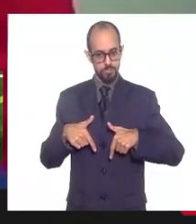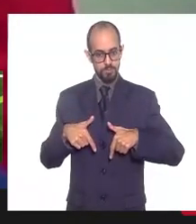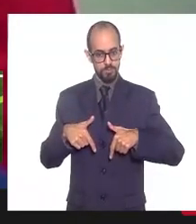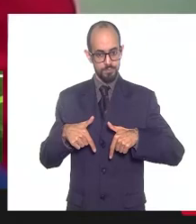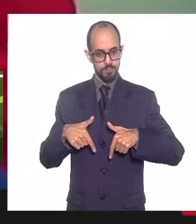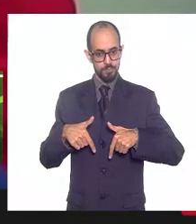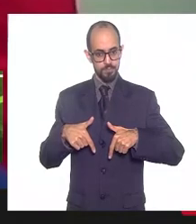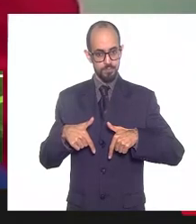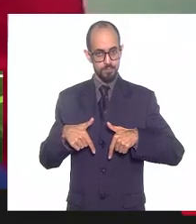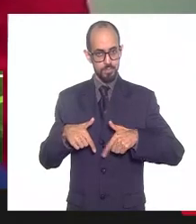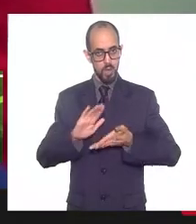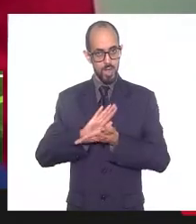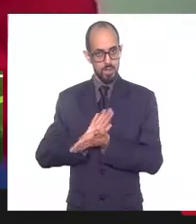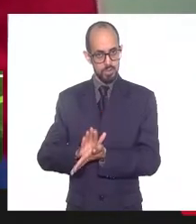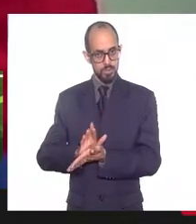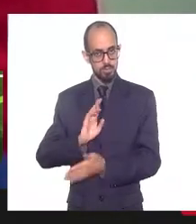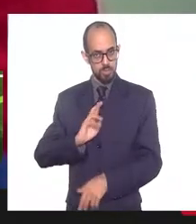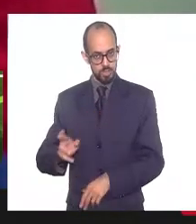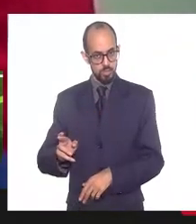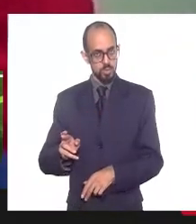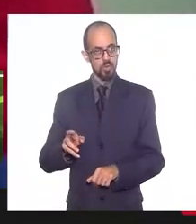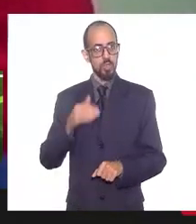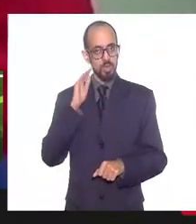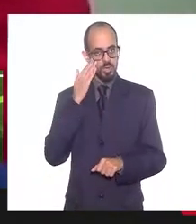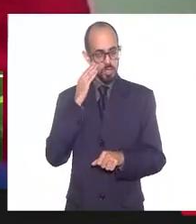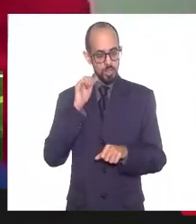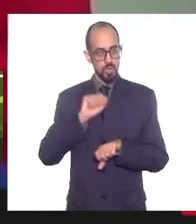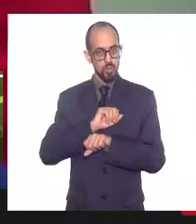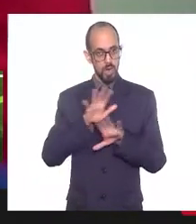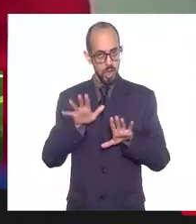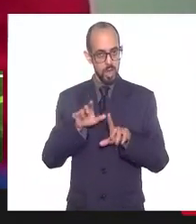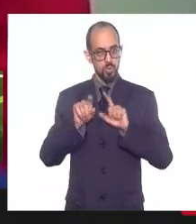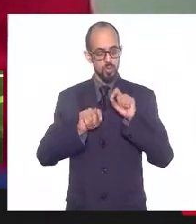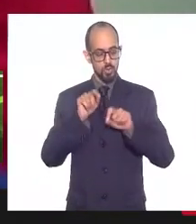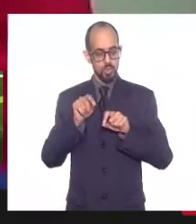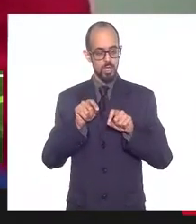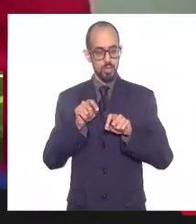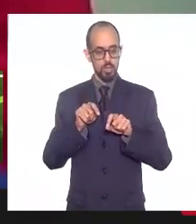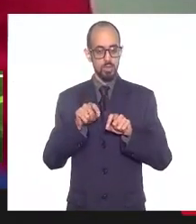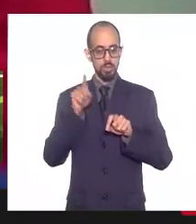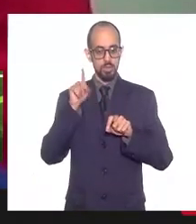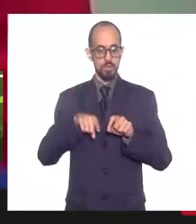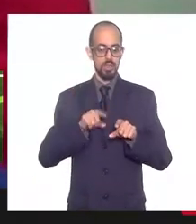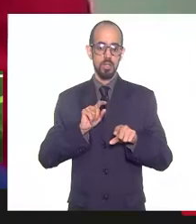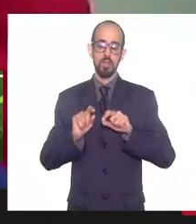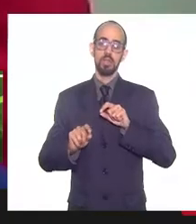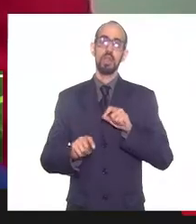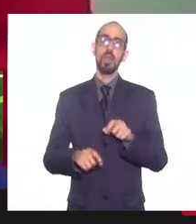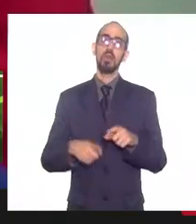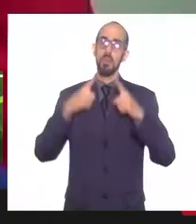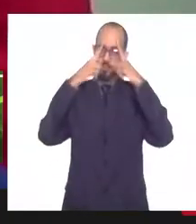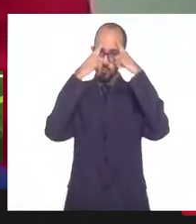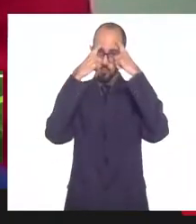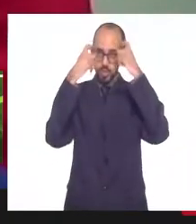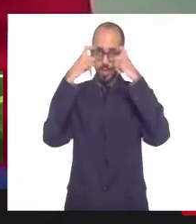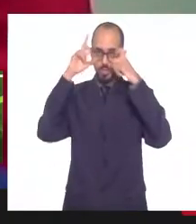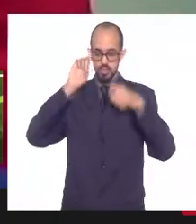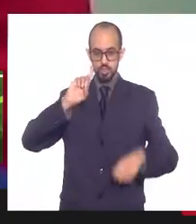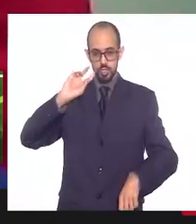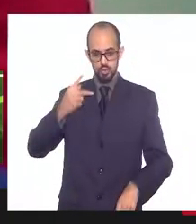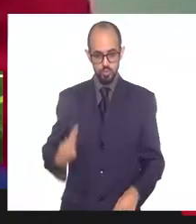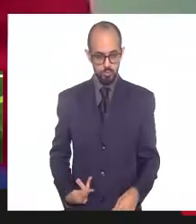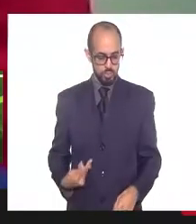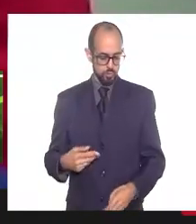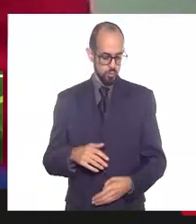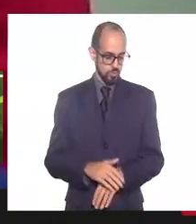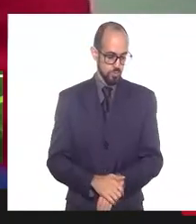enfrentamento ao racismo religioso, entendendo que estamos aqui falando de violação de direitos humanos. Então,